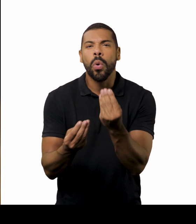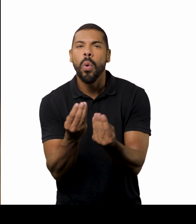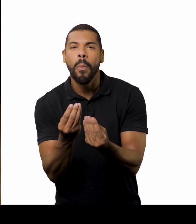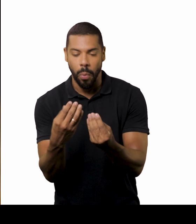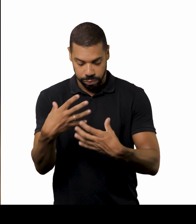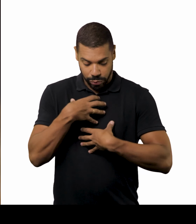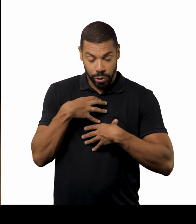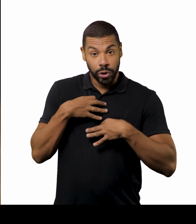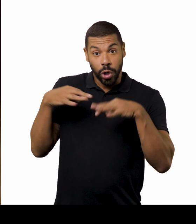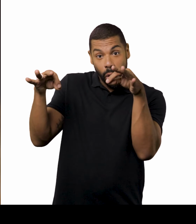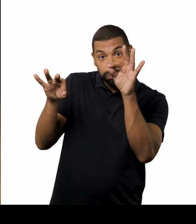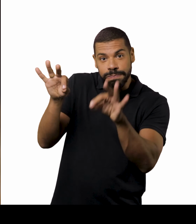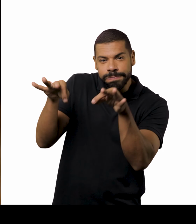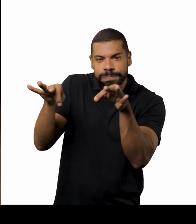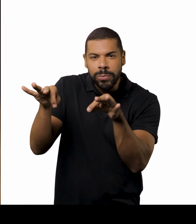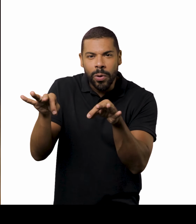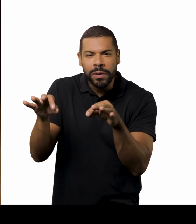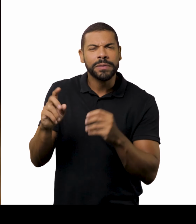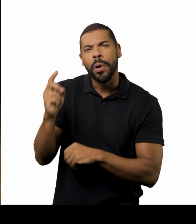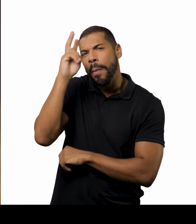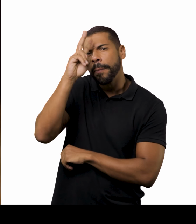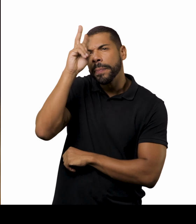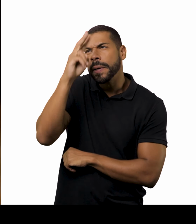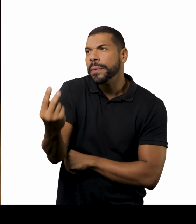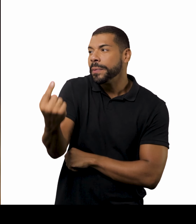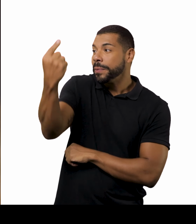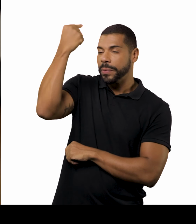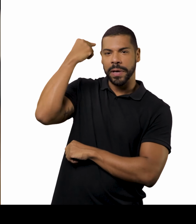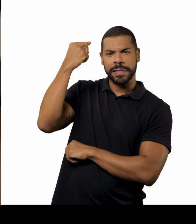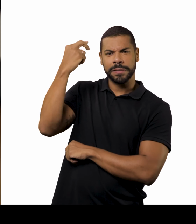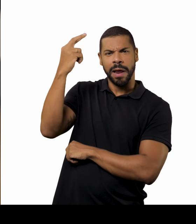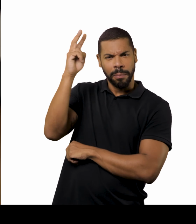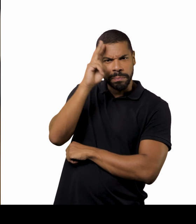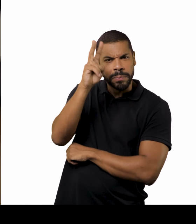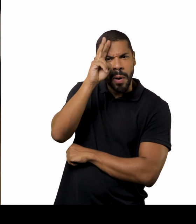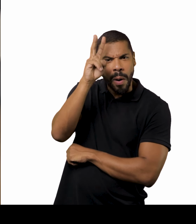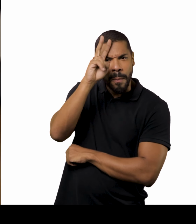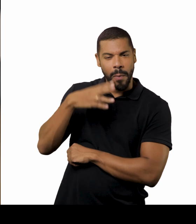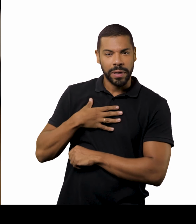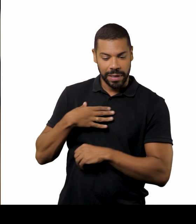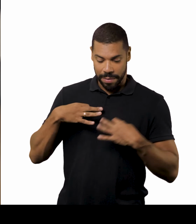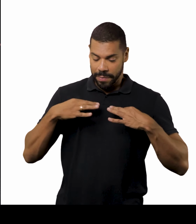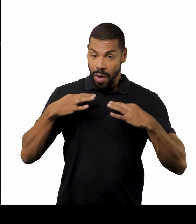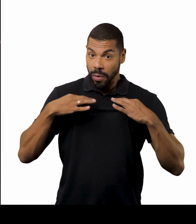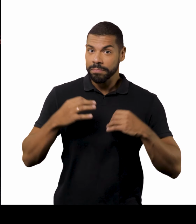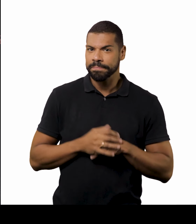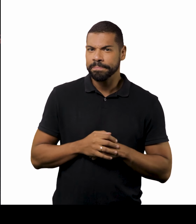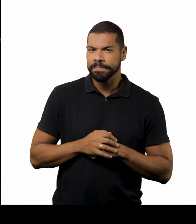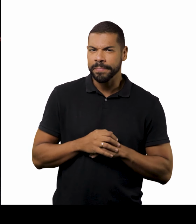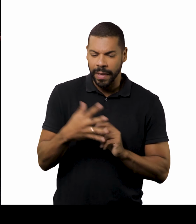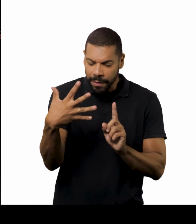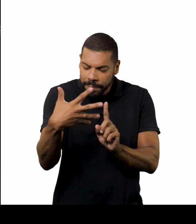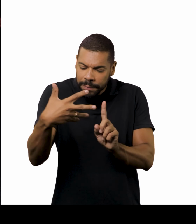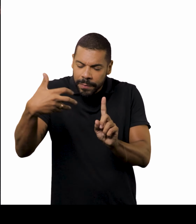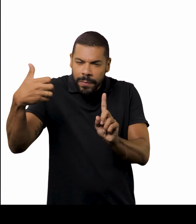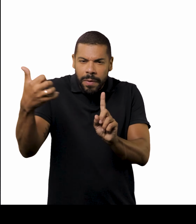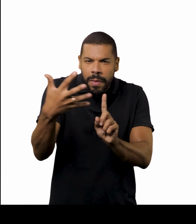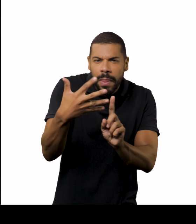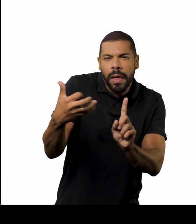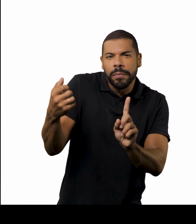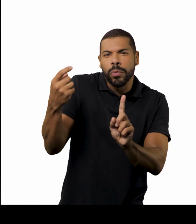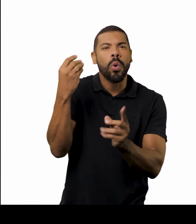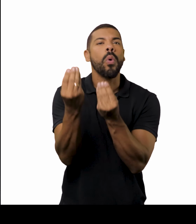A forma da minha roupa, ela é totalmente calcada na minha memória afetiva. Porque ela tem uma história realmente, sabe? Por exemplo, o que me inspira muito até hoje